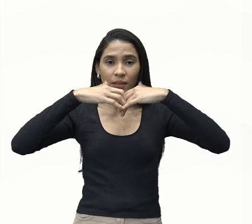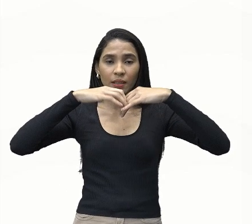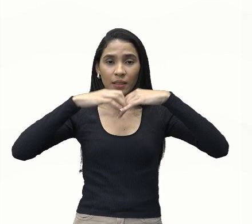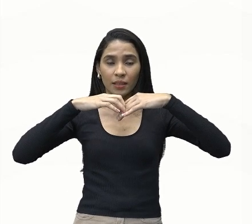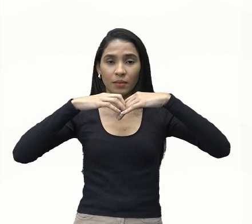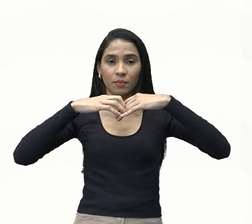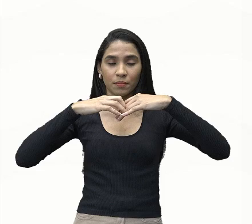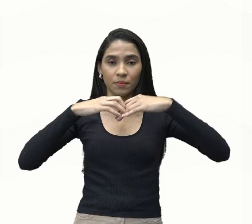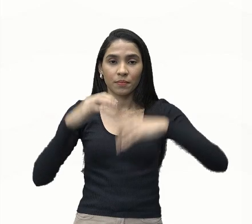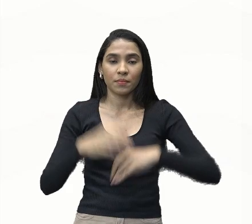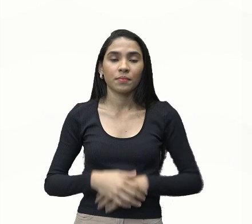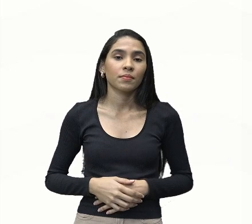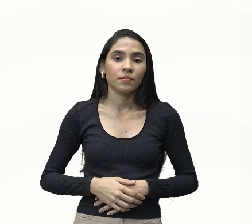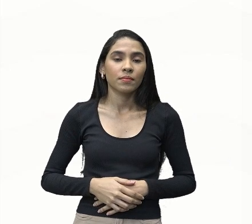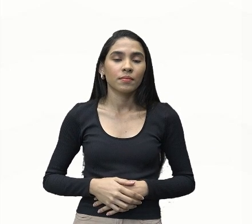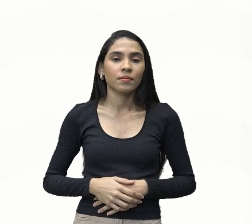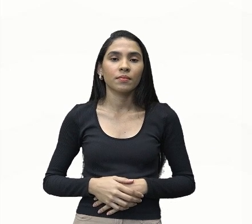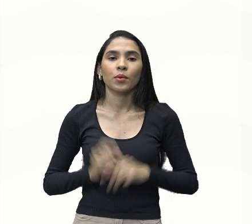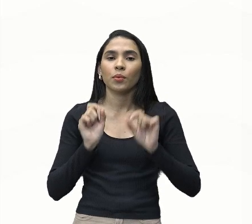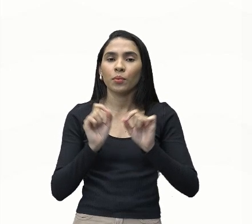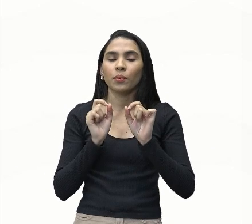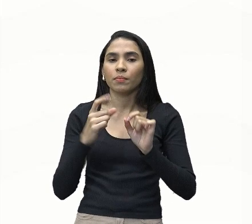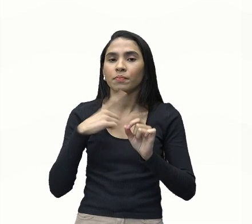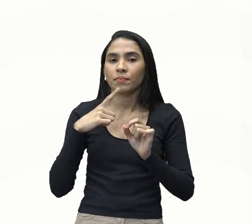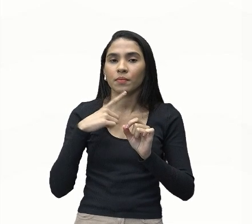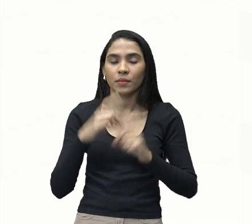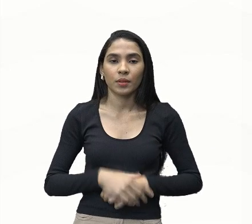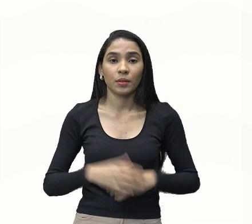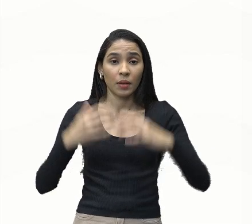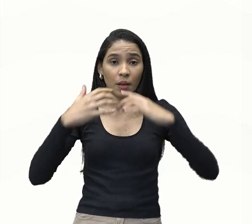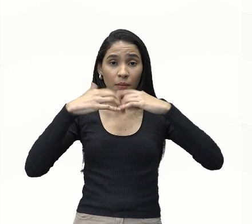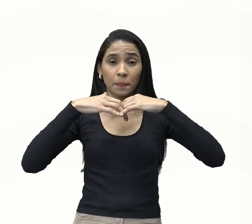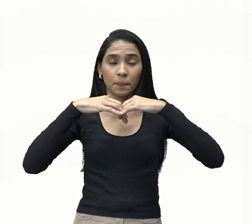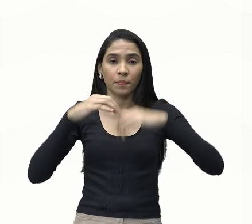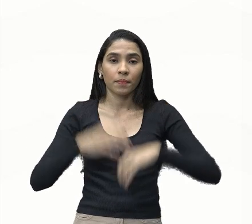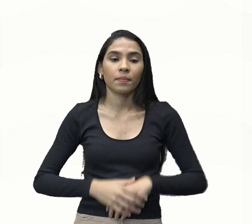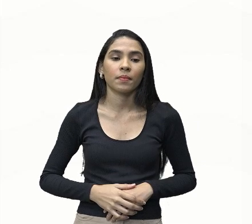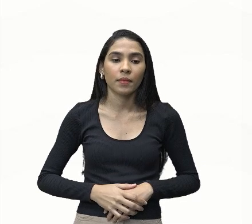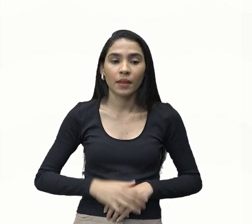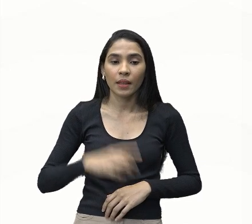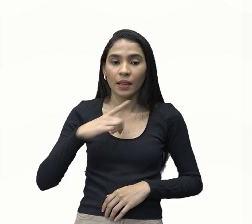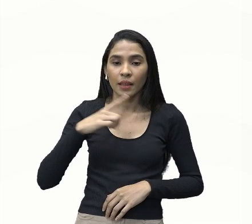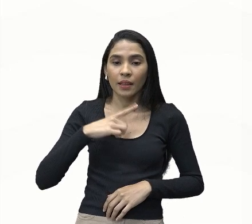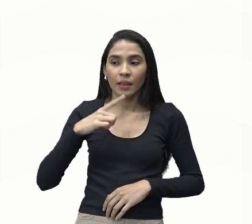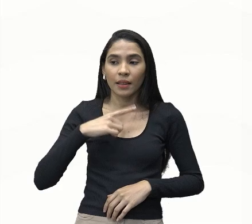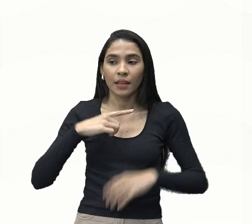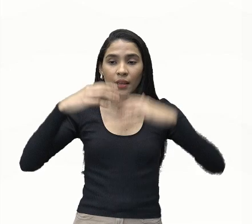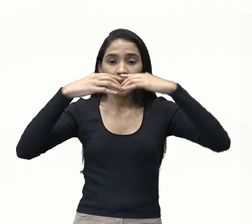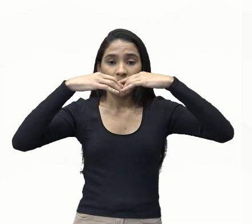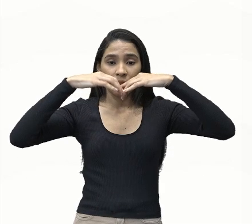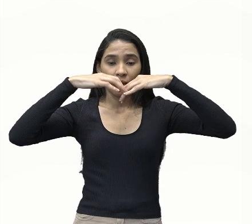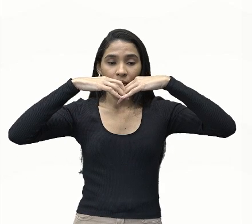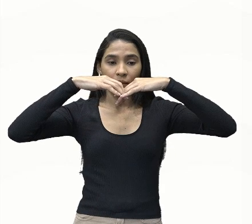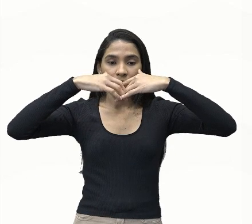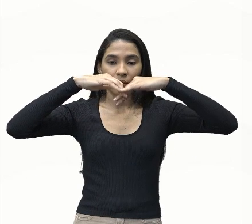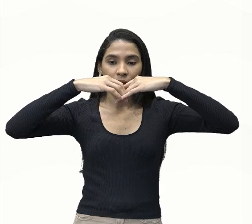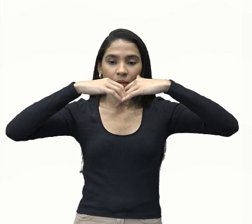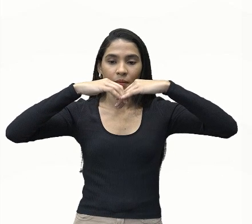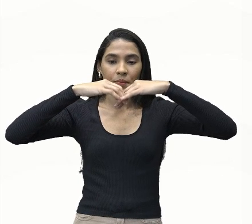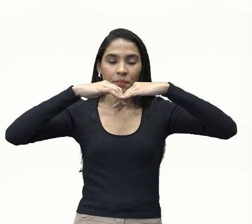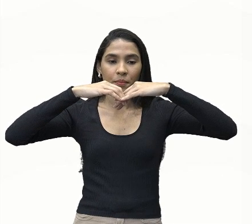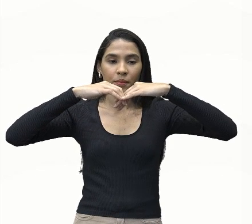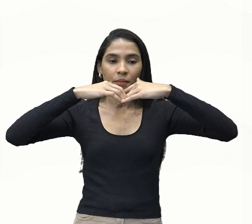nosso corpo. E aí, o que eu tenho no sistema nervoso central? O encéfalo, que a gente observa que ele